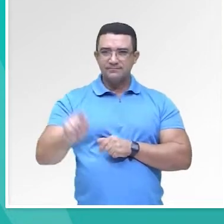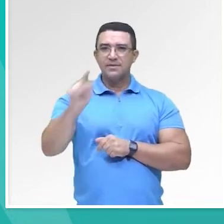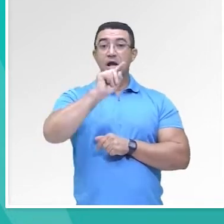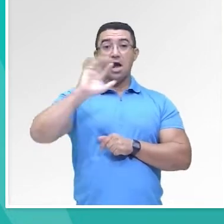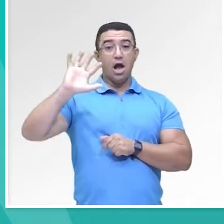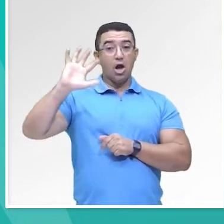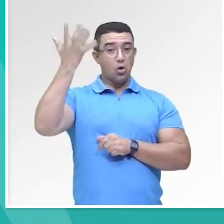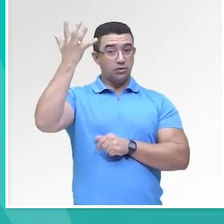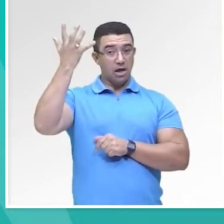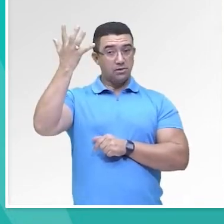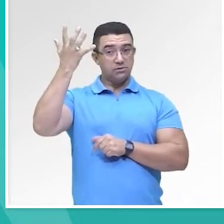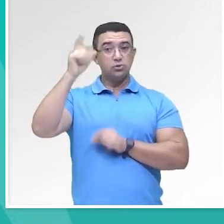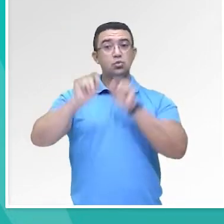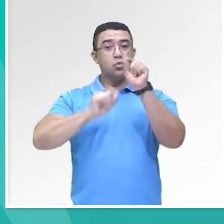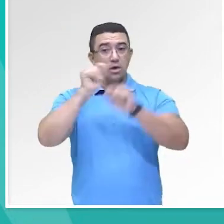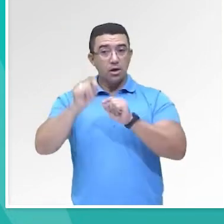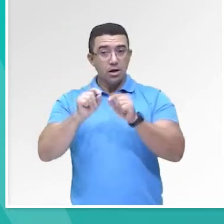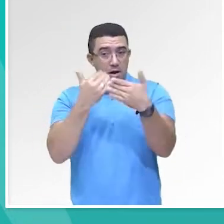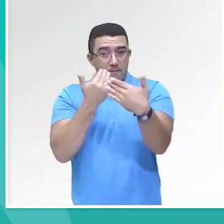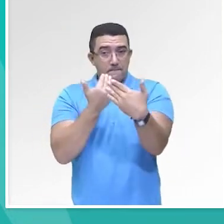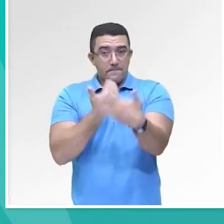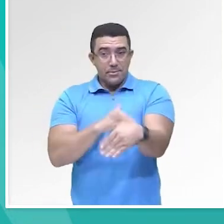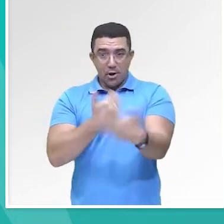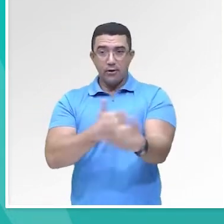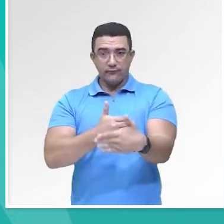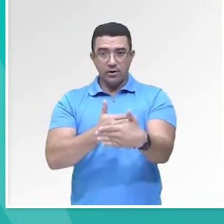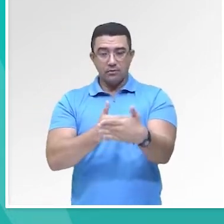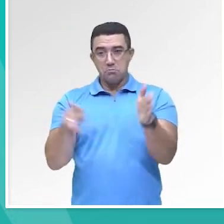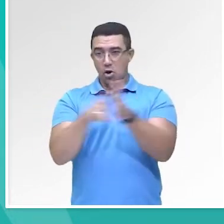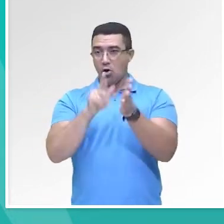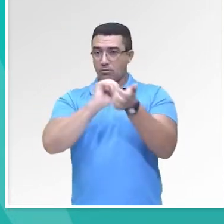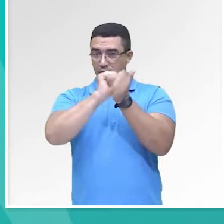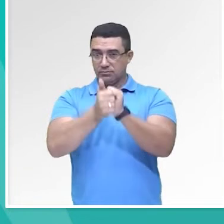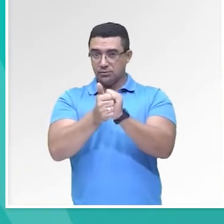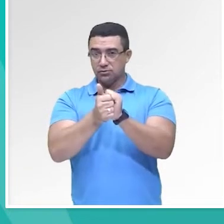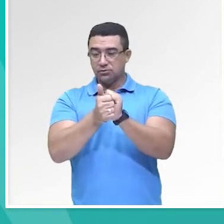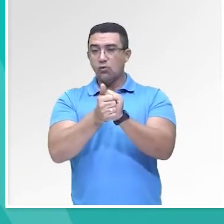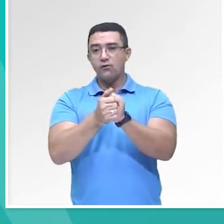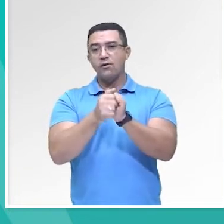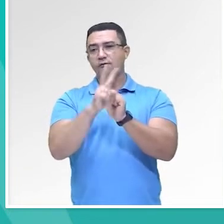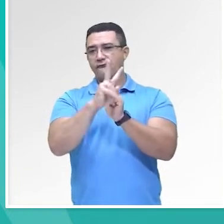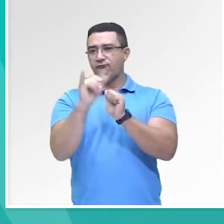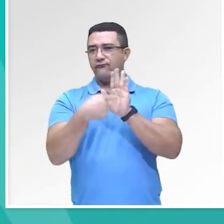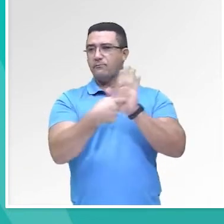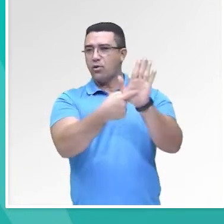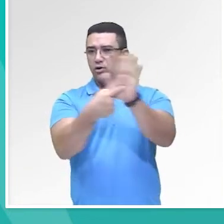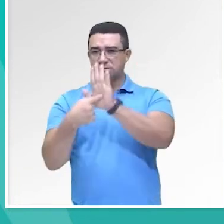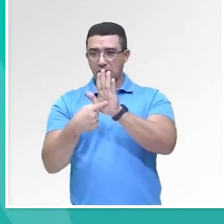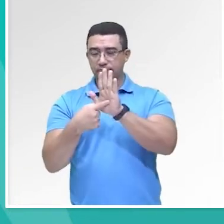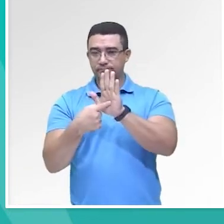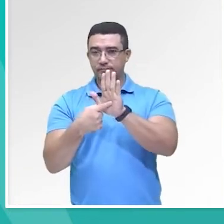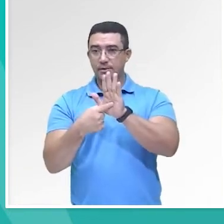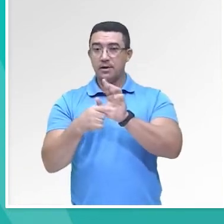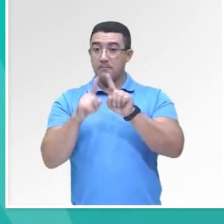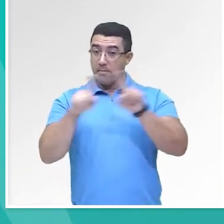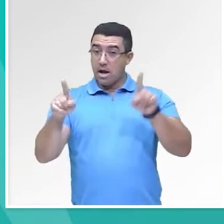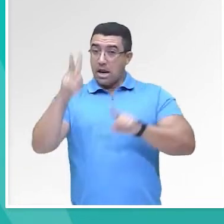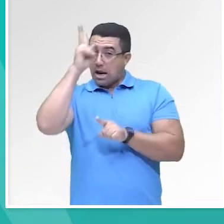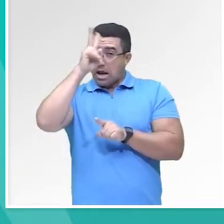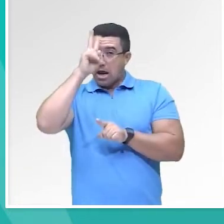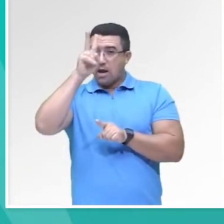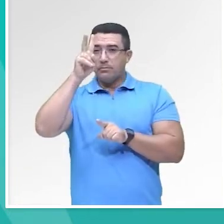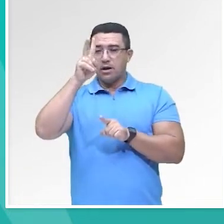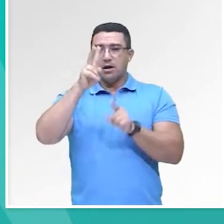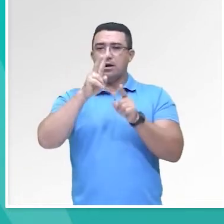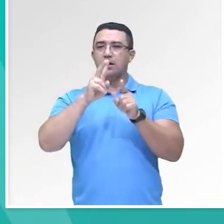uma prova. E eu trouxe para vocês aqui algumas das provas, tá bom? Lembrando que o atletismo é uma